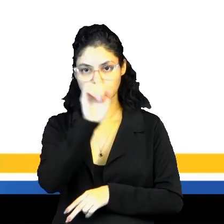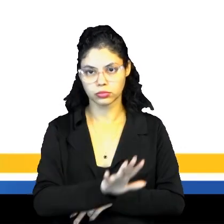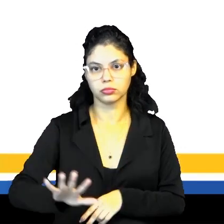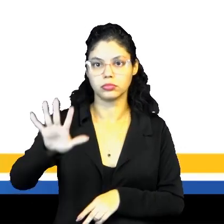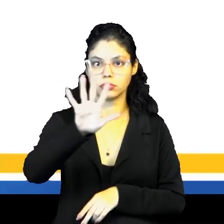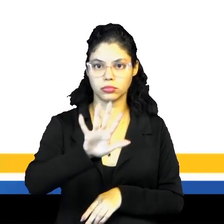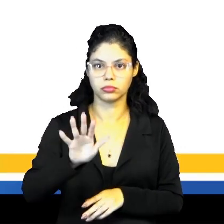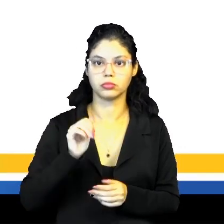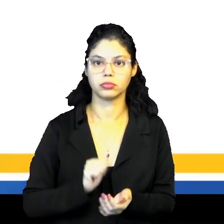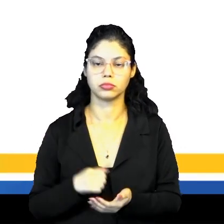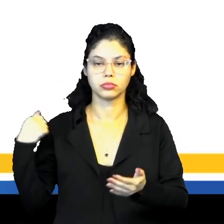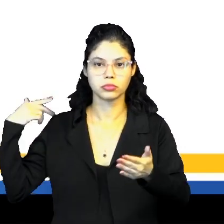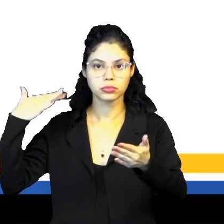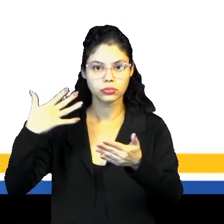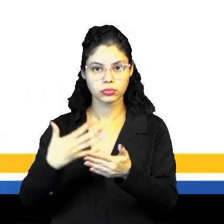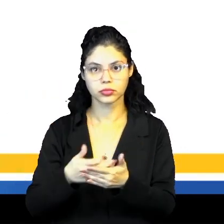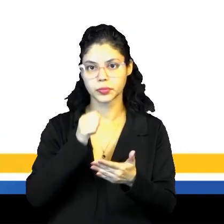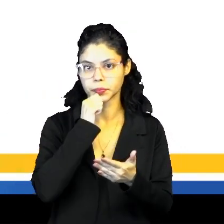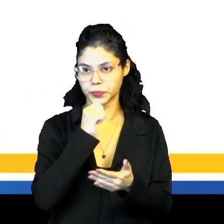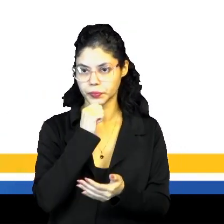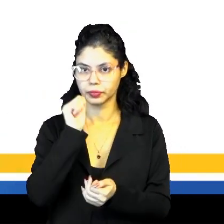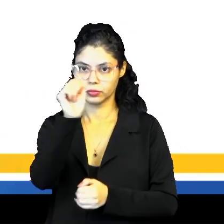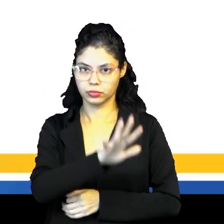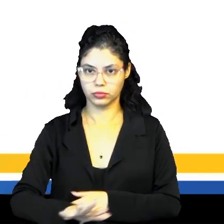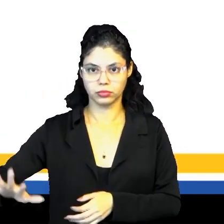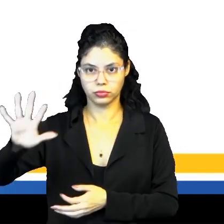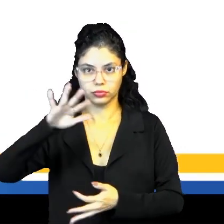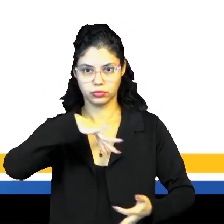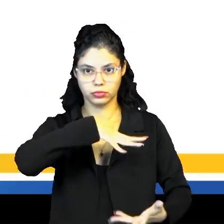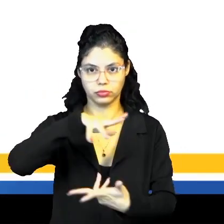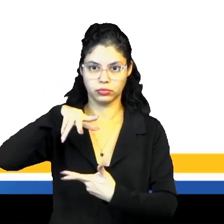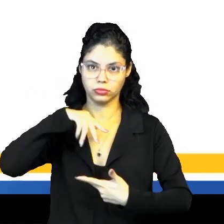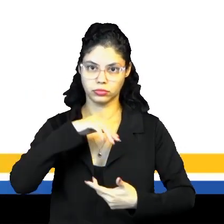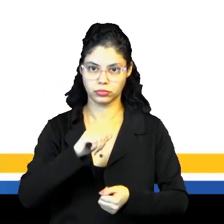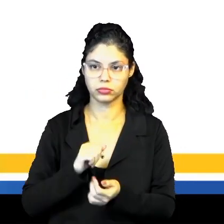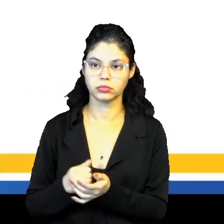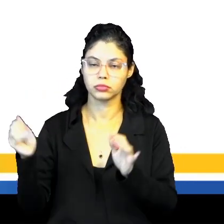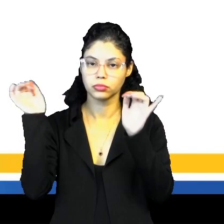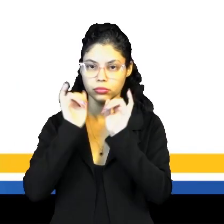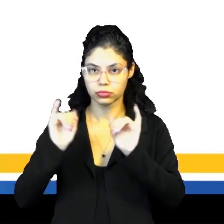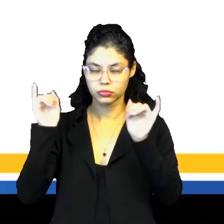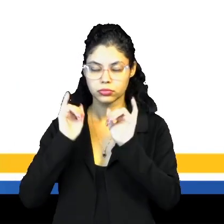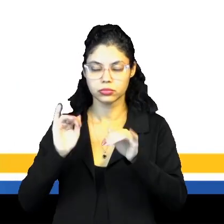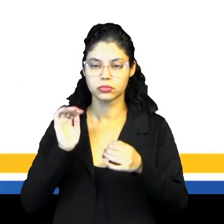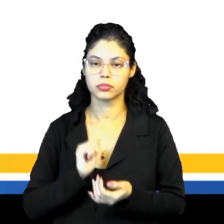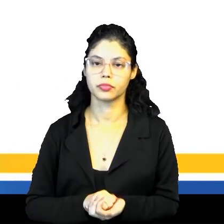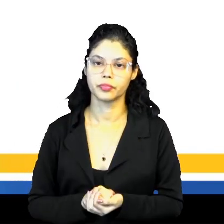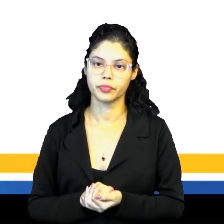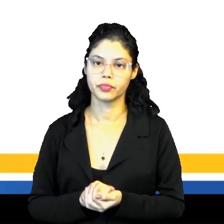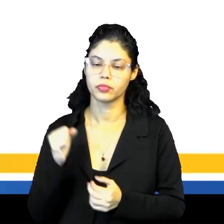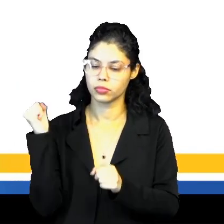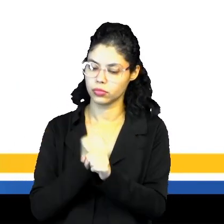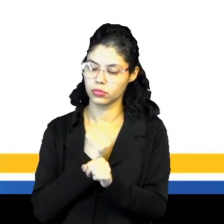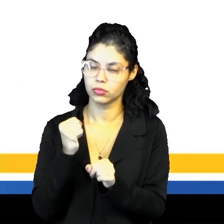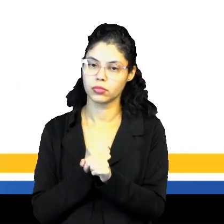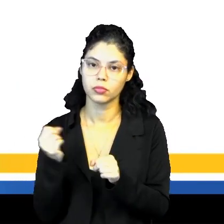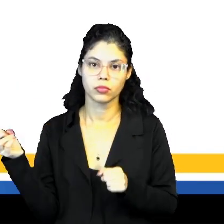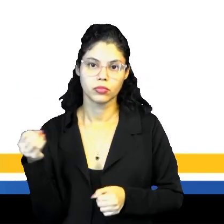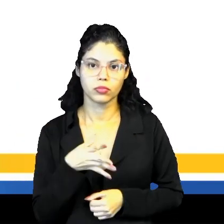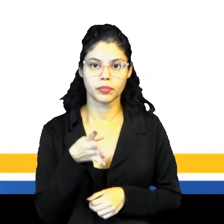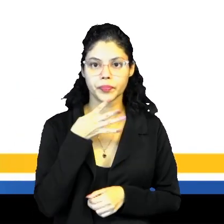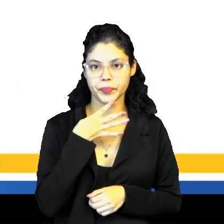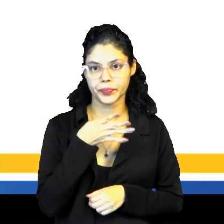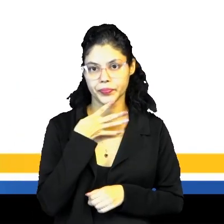avanço da tecnologia ele proporciona, né, aí a globalização, o acesso à informação, né, e a construção de